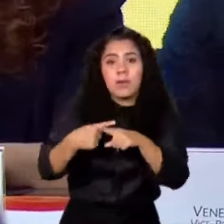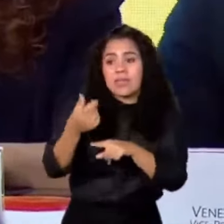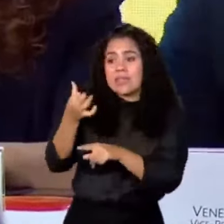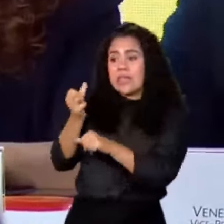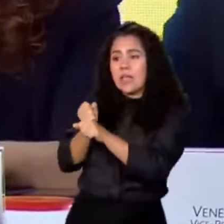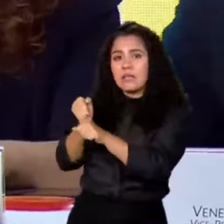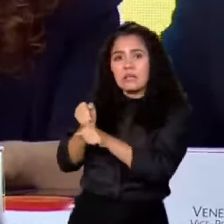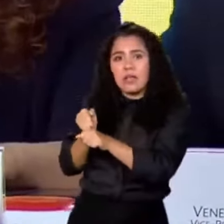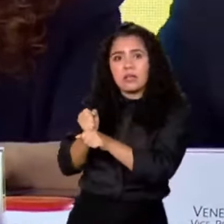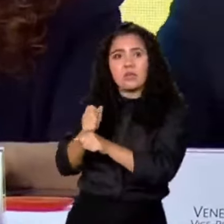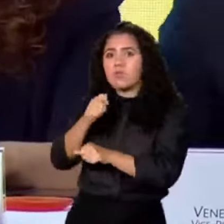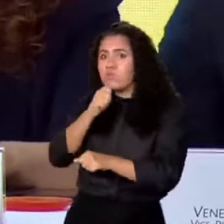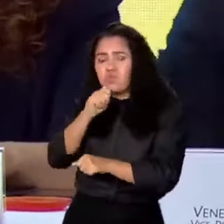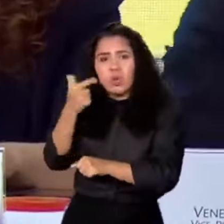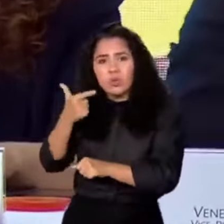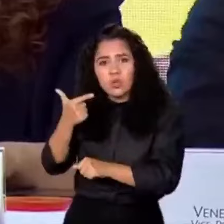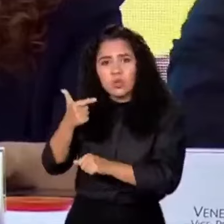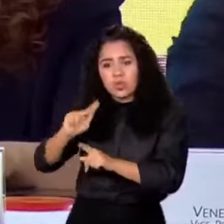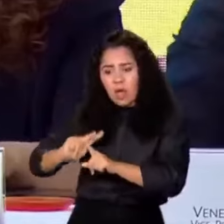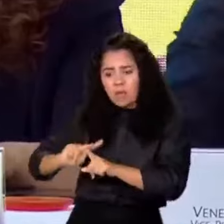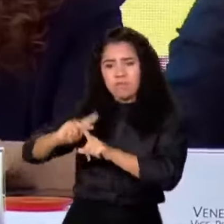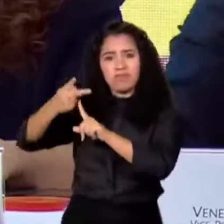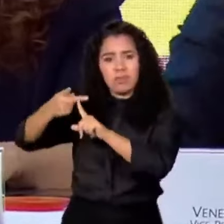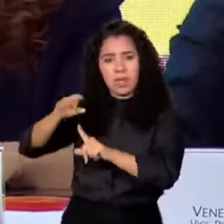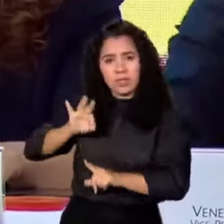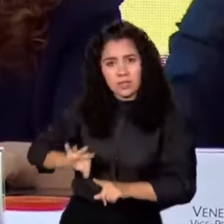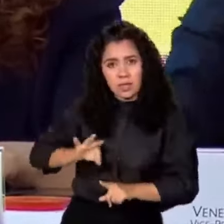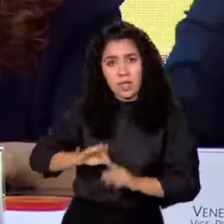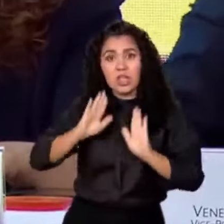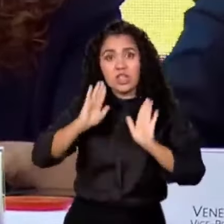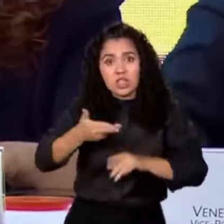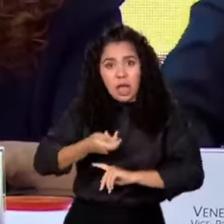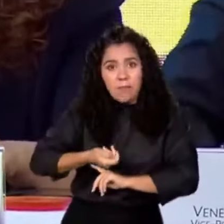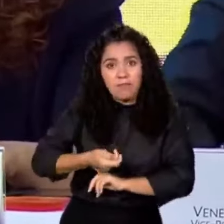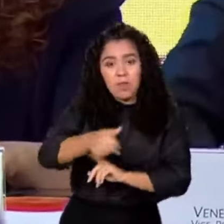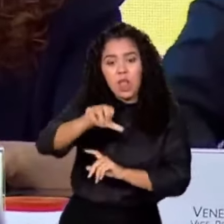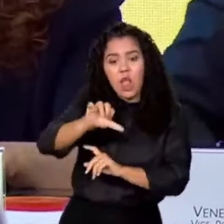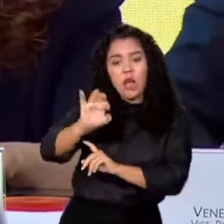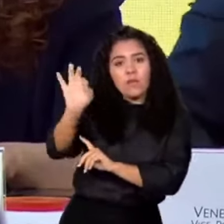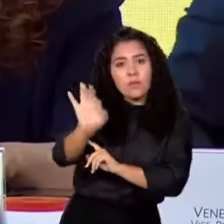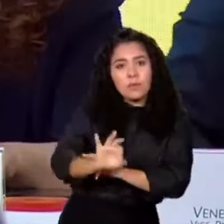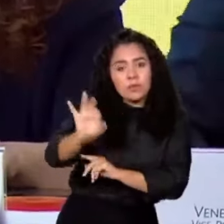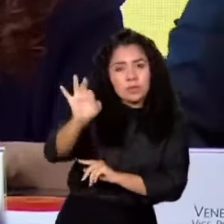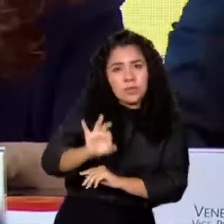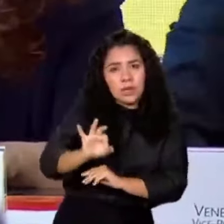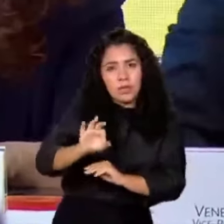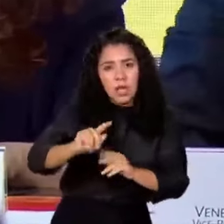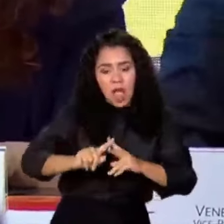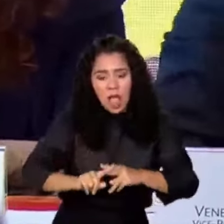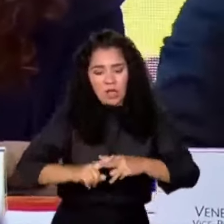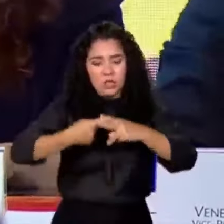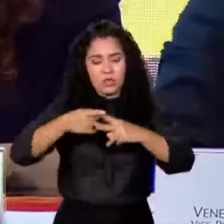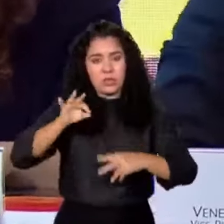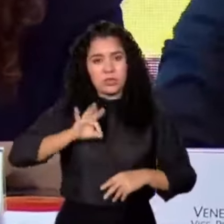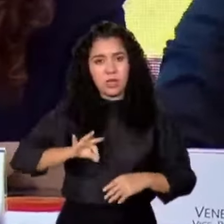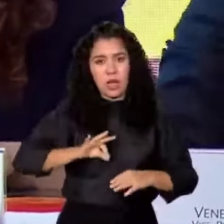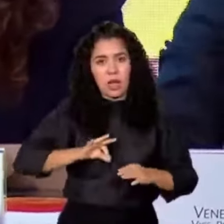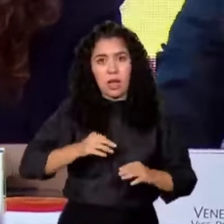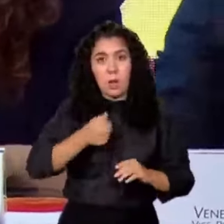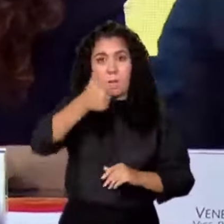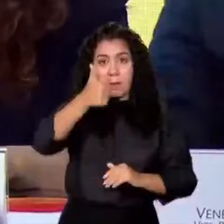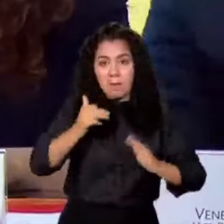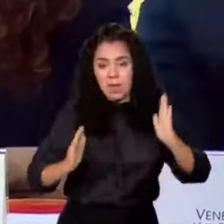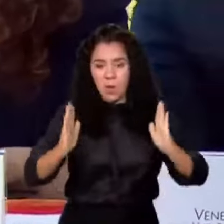salarial, deu um reajuste de 9% no seu primeiro ano de governo. Vocês terem uma ideia, 9%